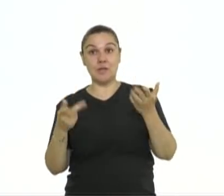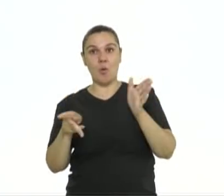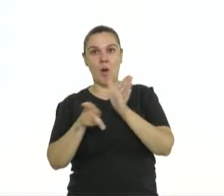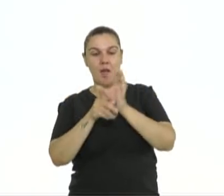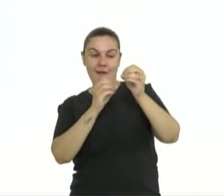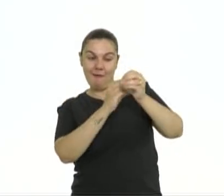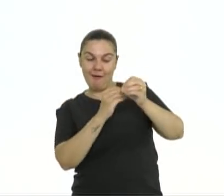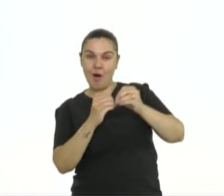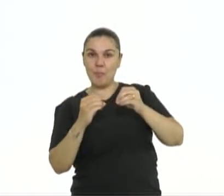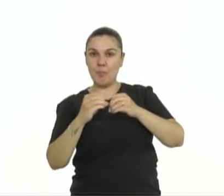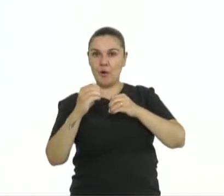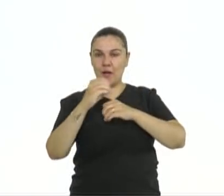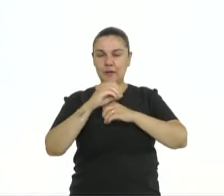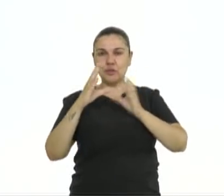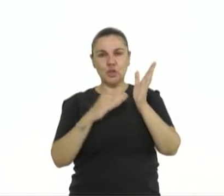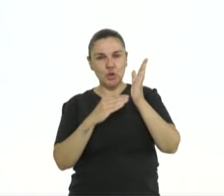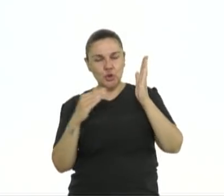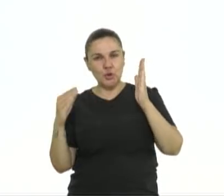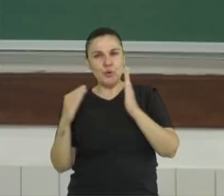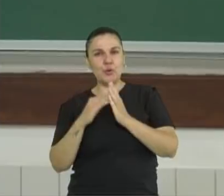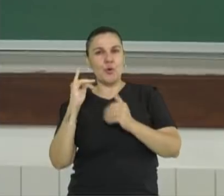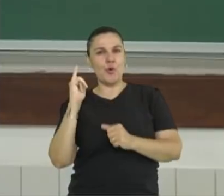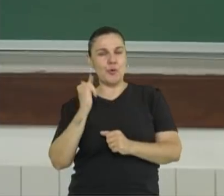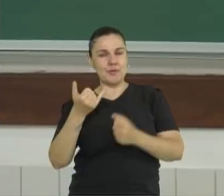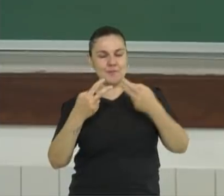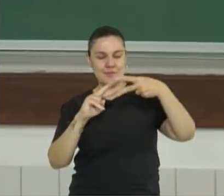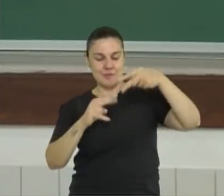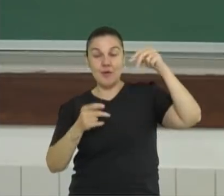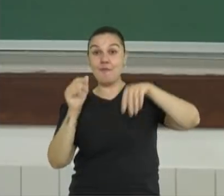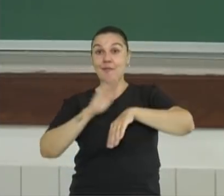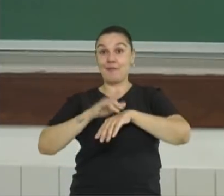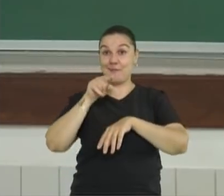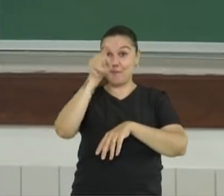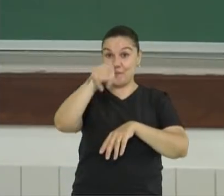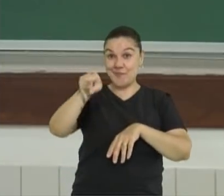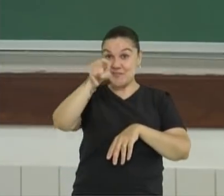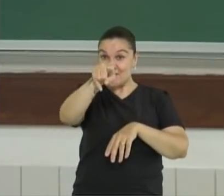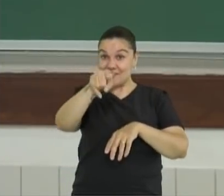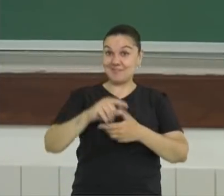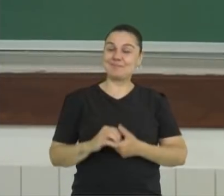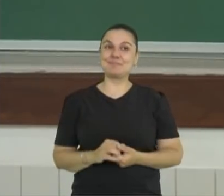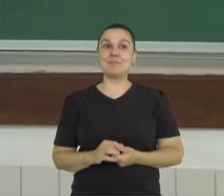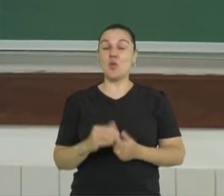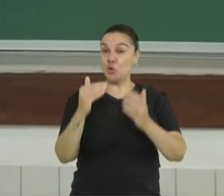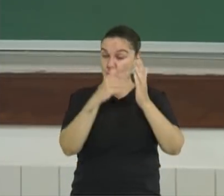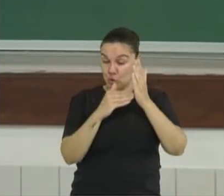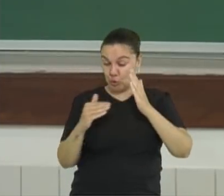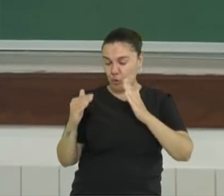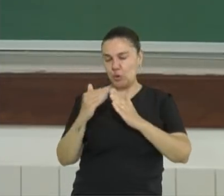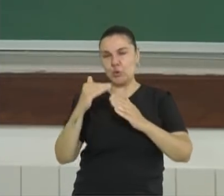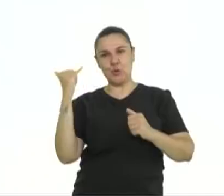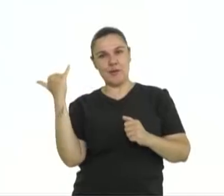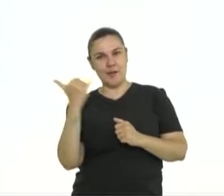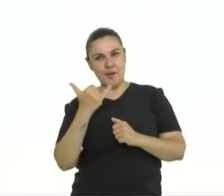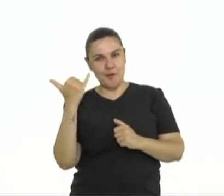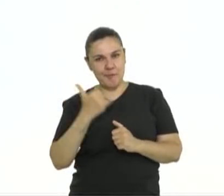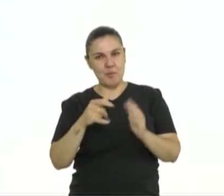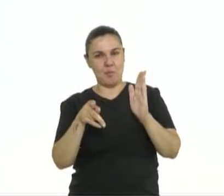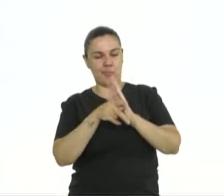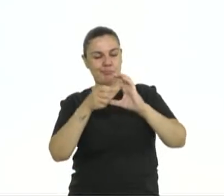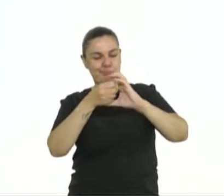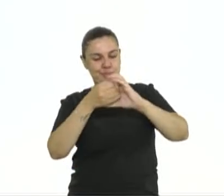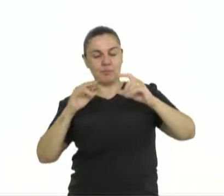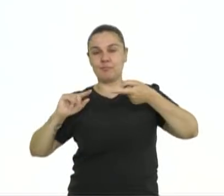molécula que contém as informações genéticas que formam você. Ou seja, todas as informações que são